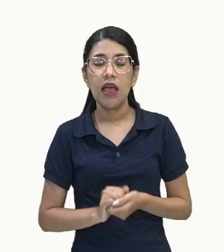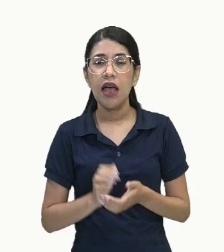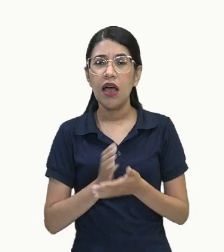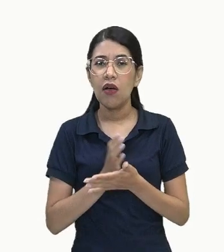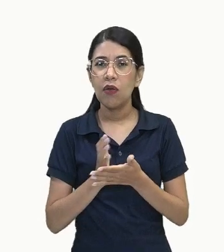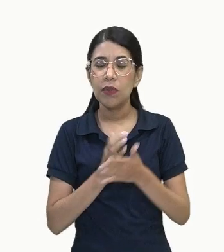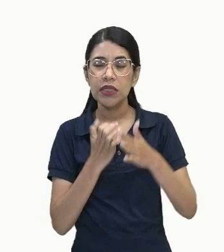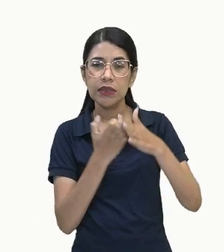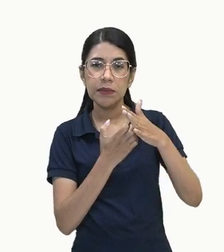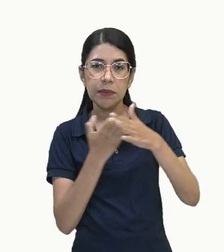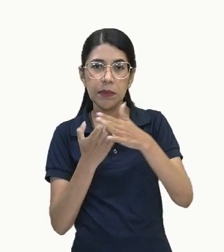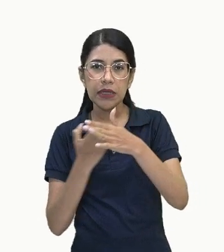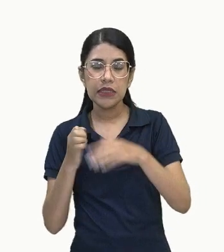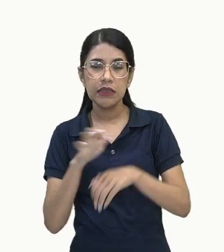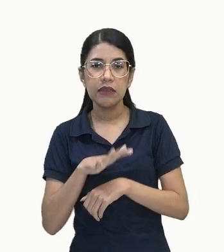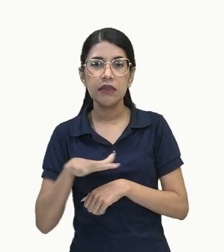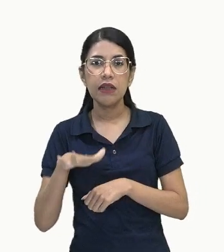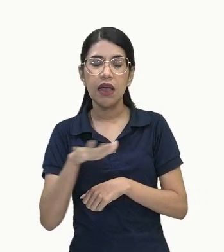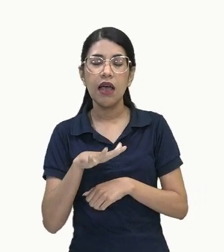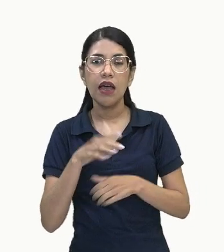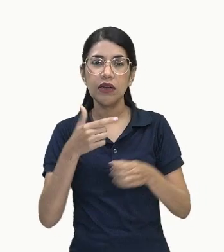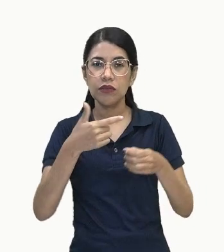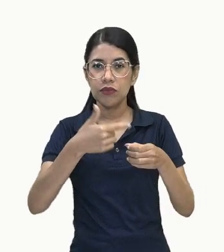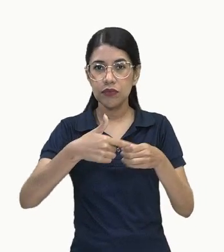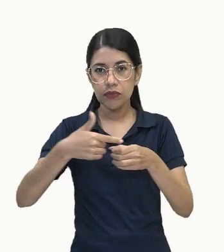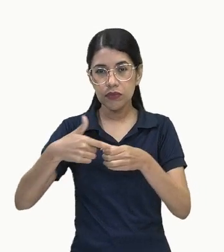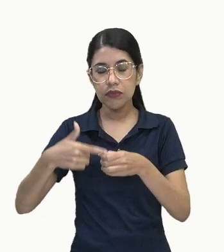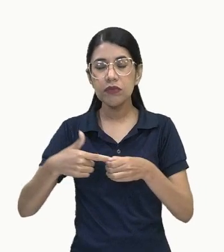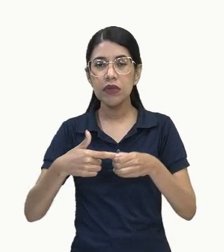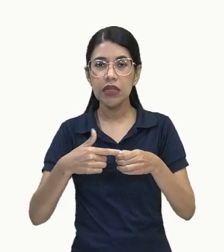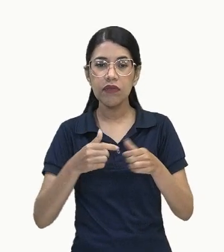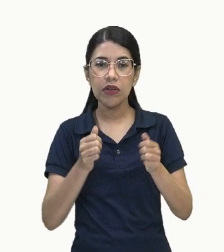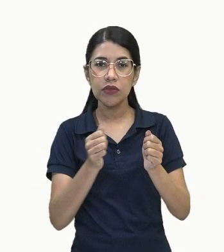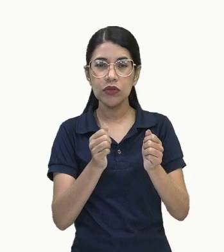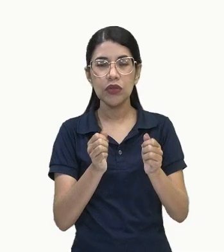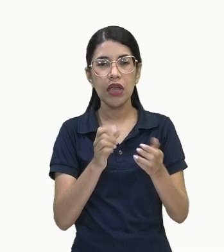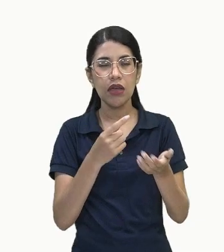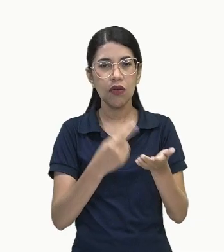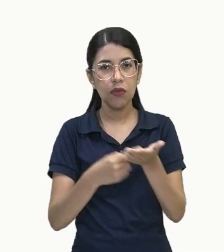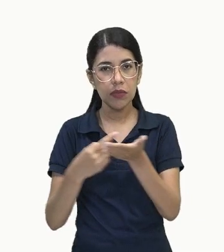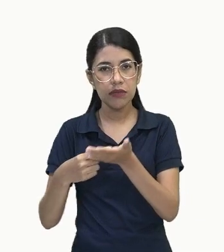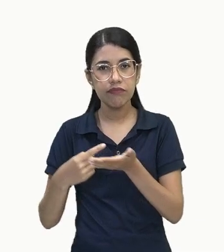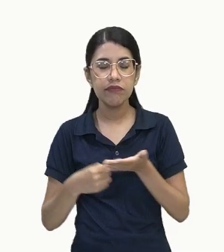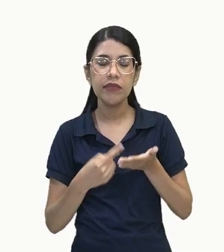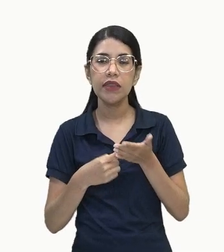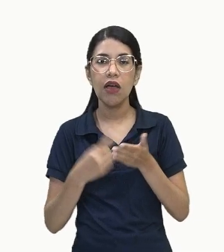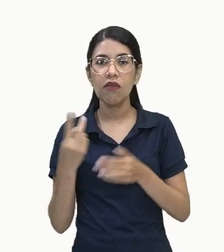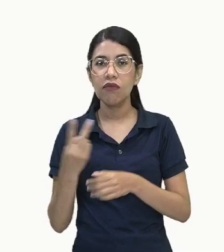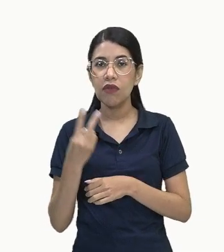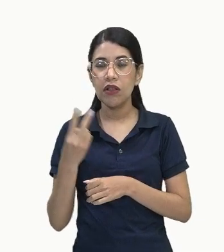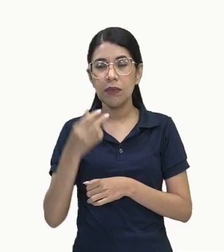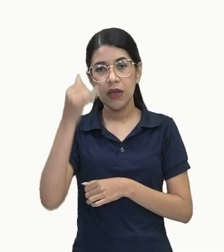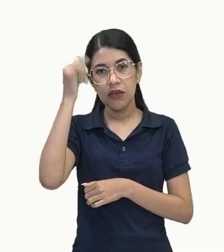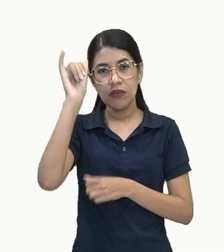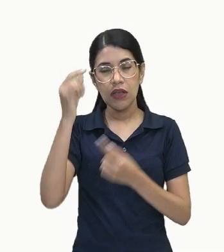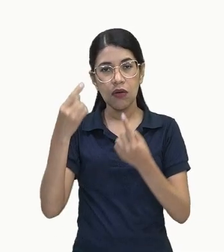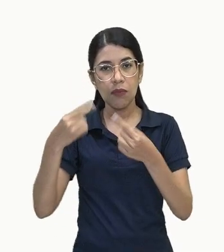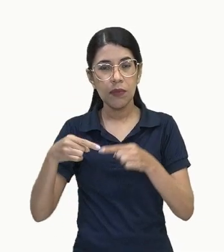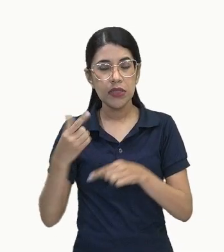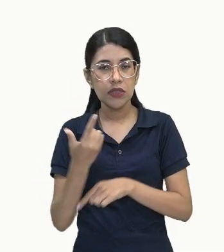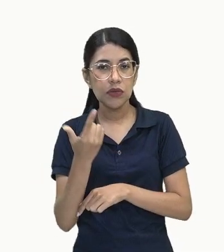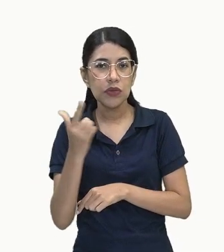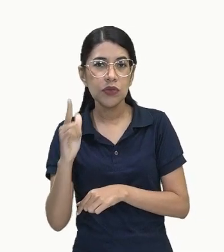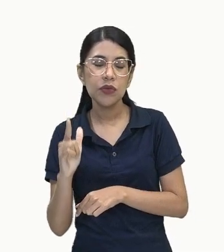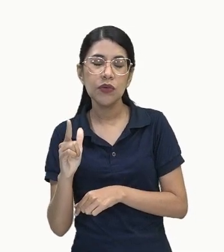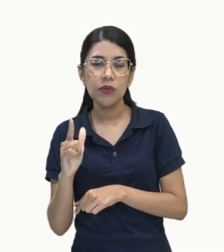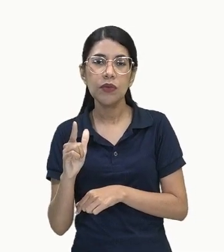do ramo ali de combustível se juntam para estipular um preço e evitar a concorrência de uma terceira